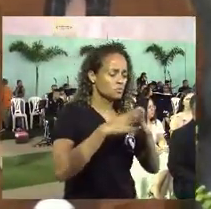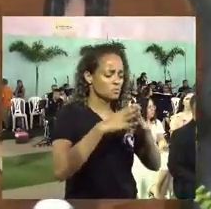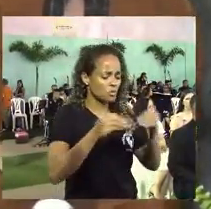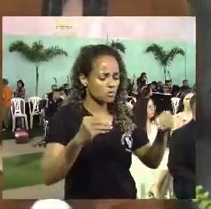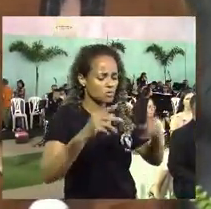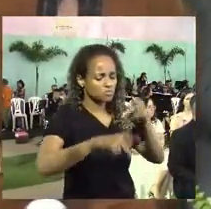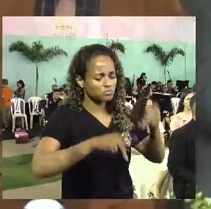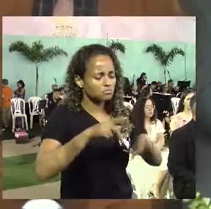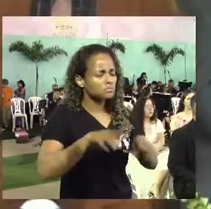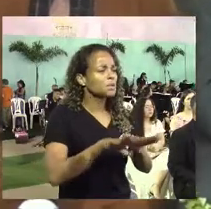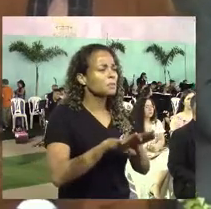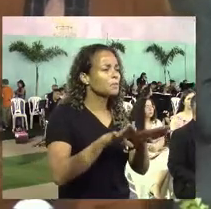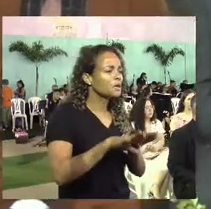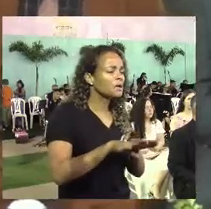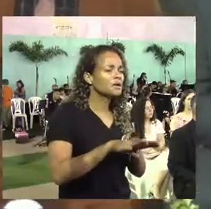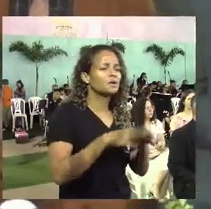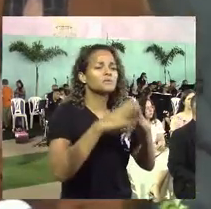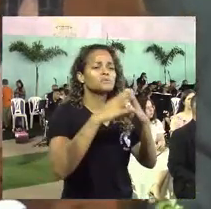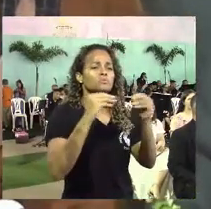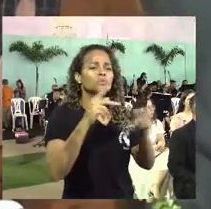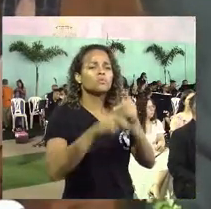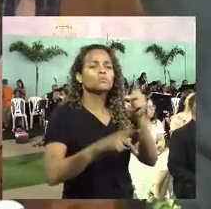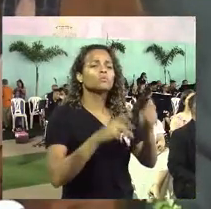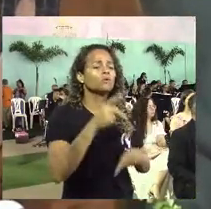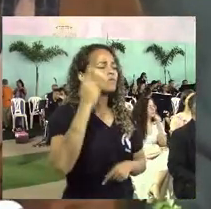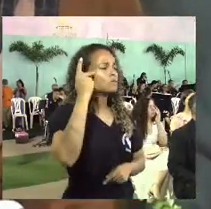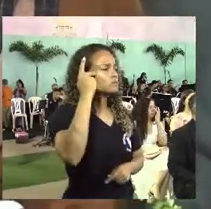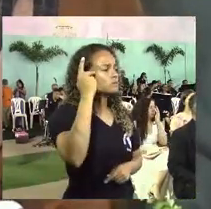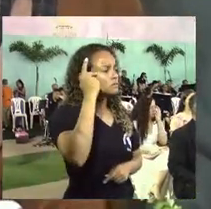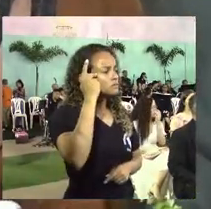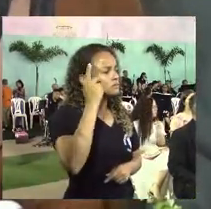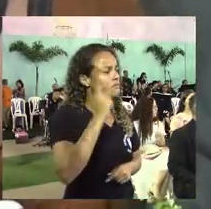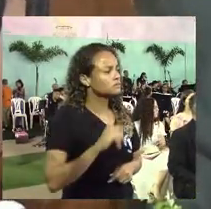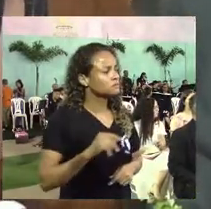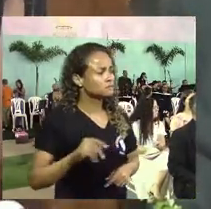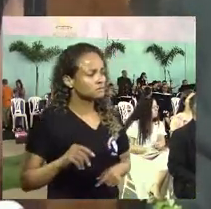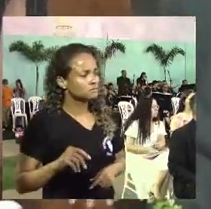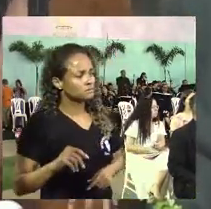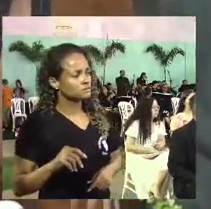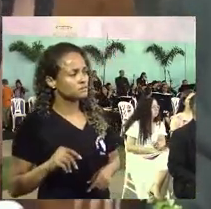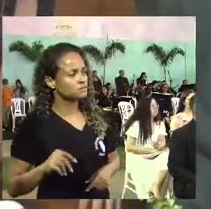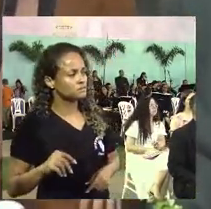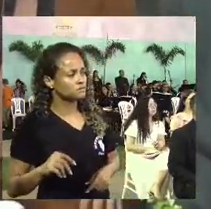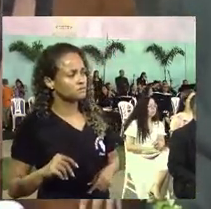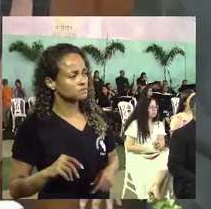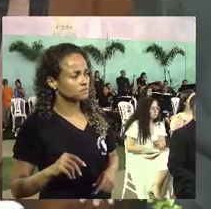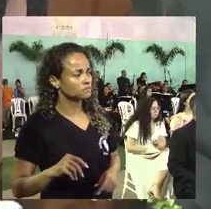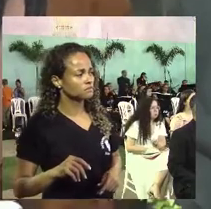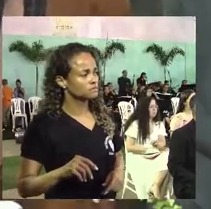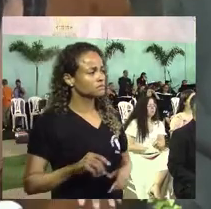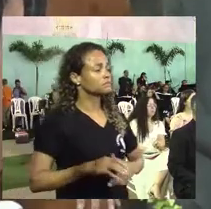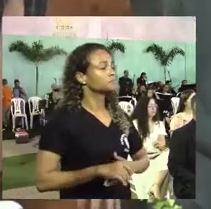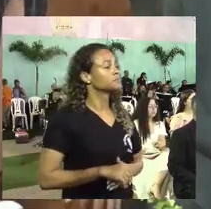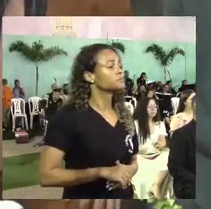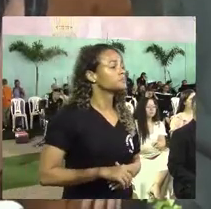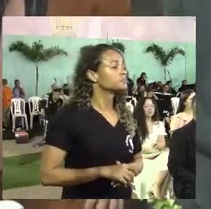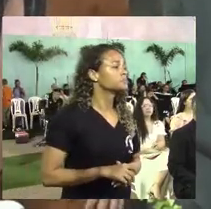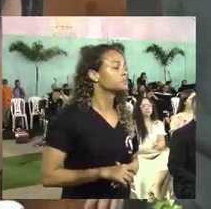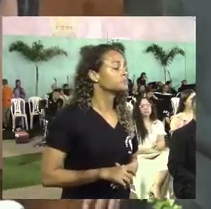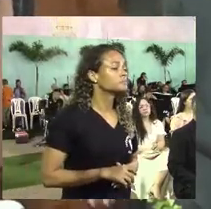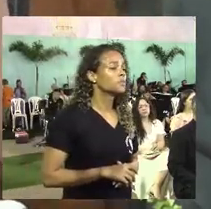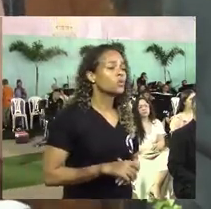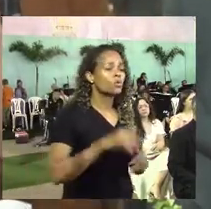o povo do Goiás se o meu povo de São Paulo pode deixar as minhas já pode trazendo isso pribe encantará baixo